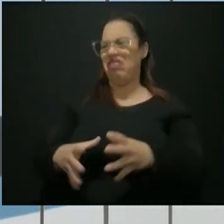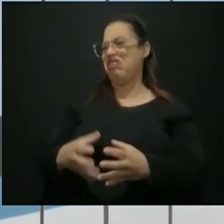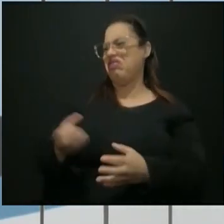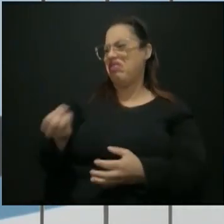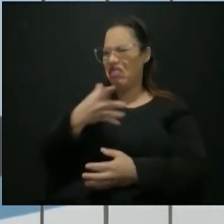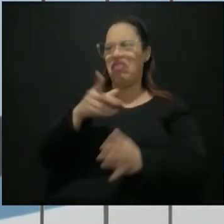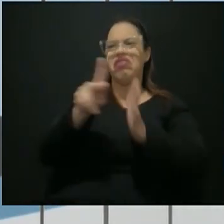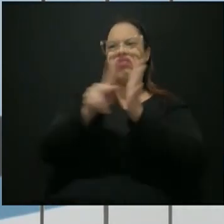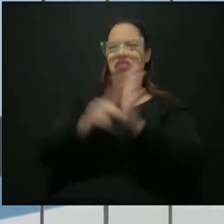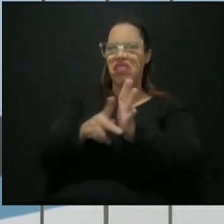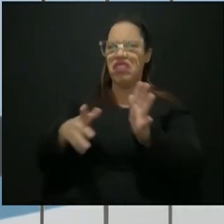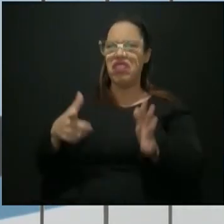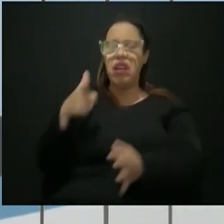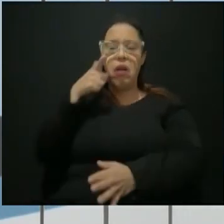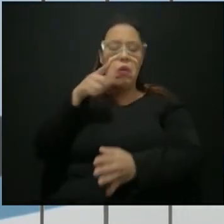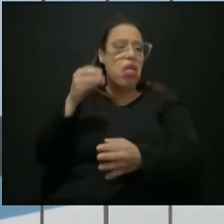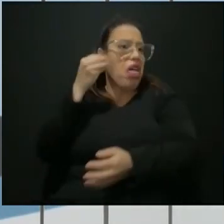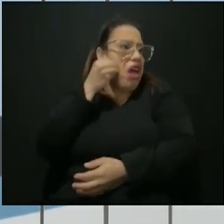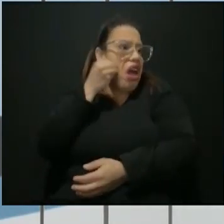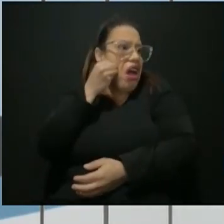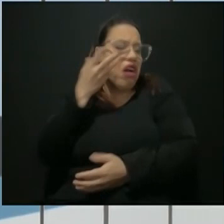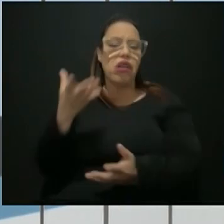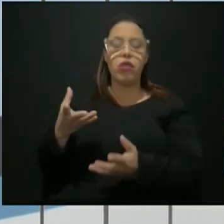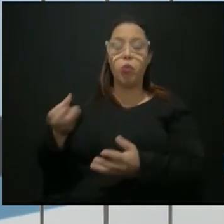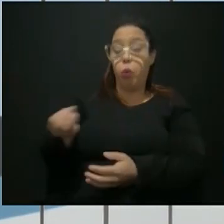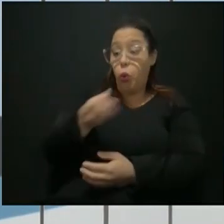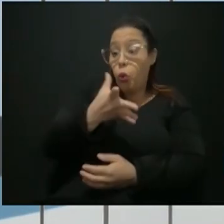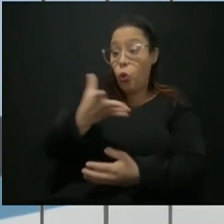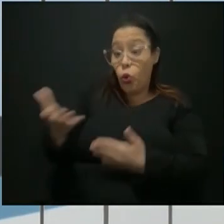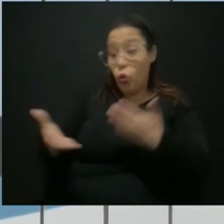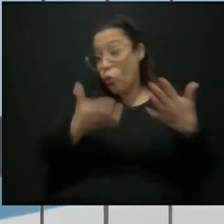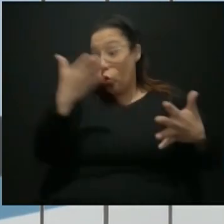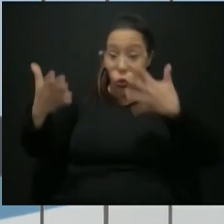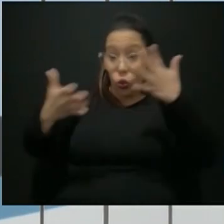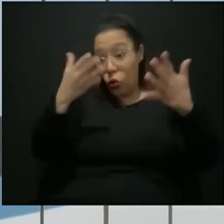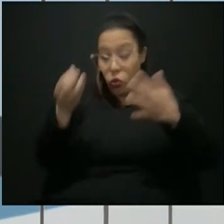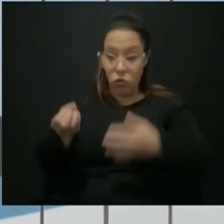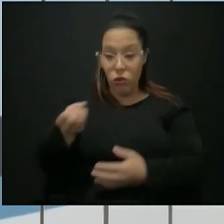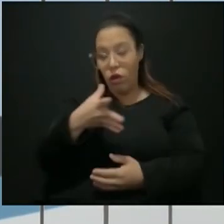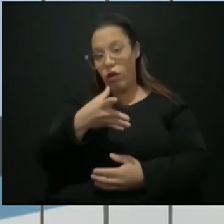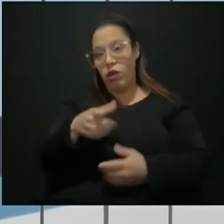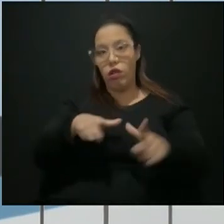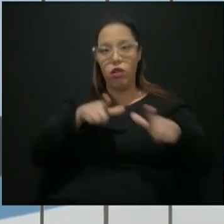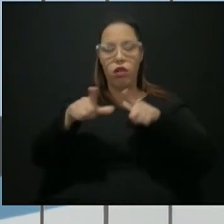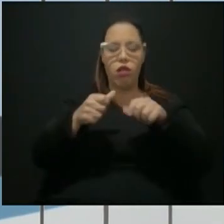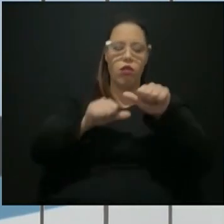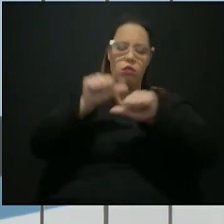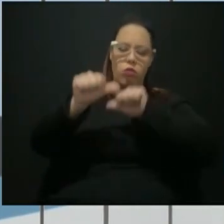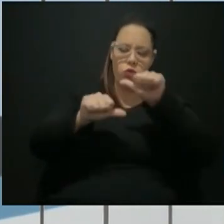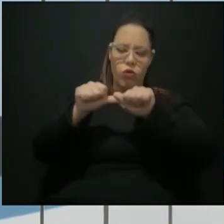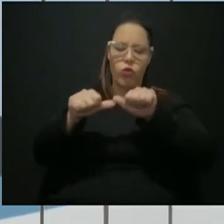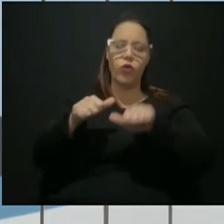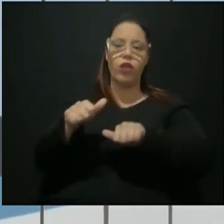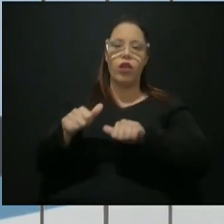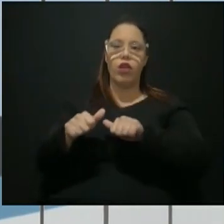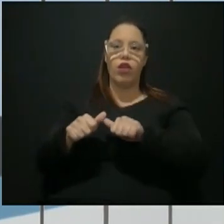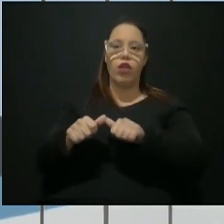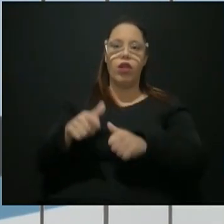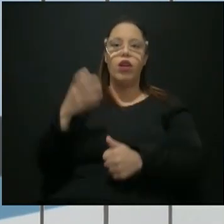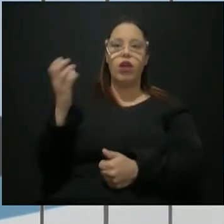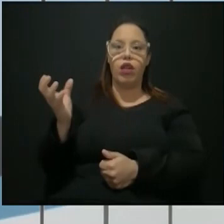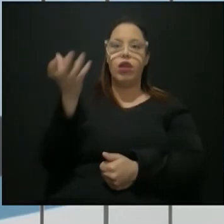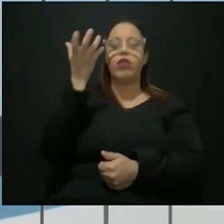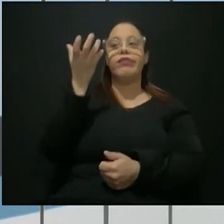uma nova experiência, e aí vai se aventurar numa nova profissão, vai fazer uma transição de carreira. Isso acontece também com relacionamento, né?